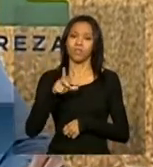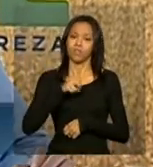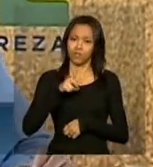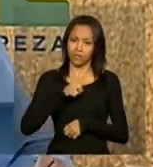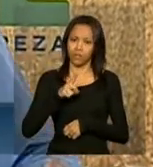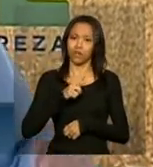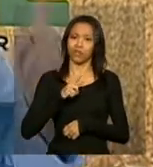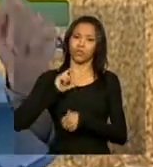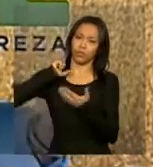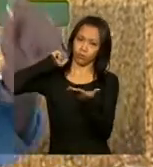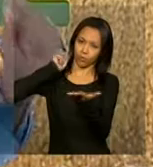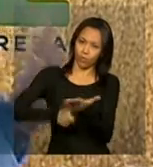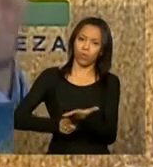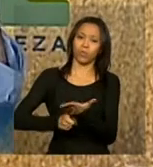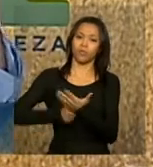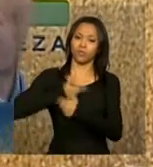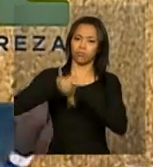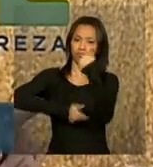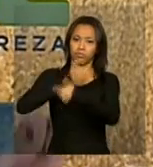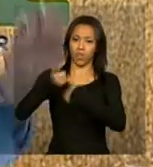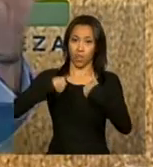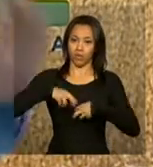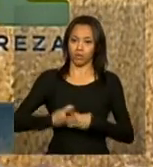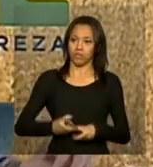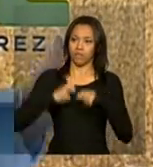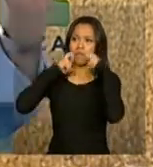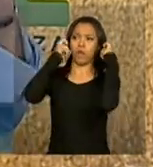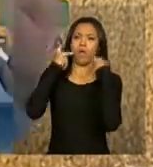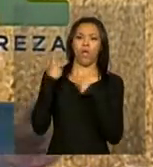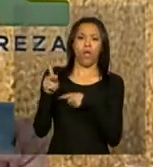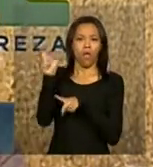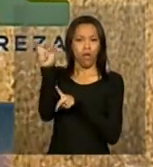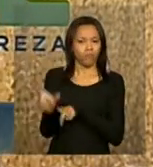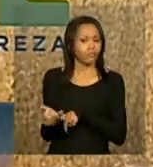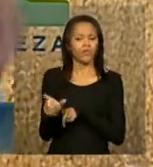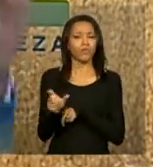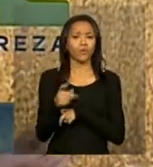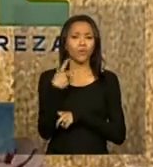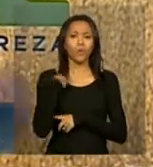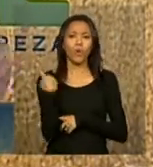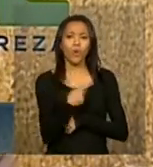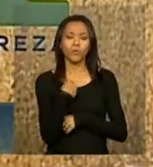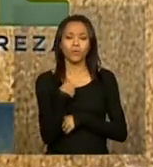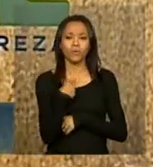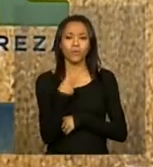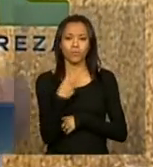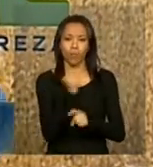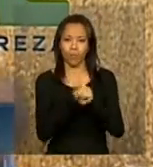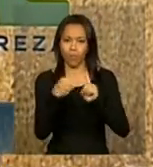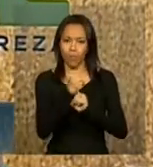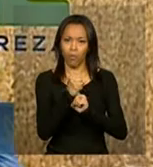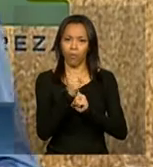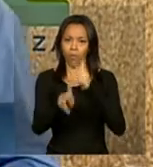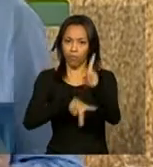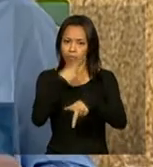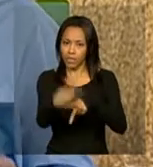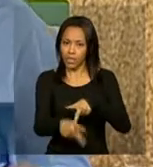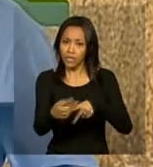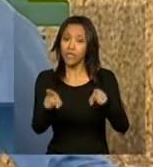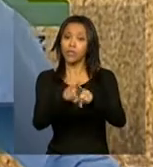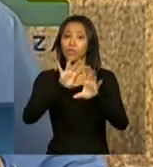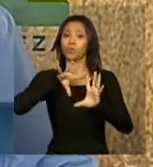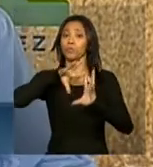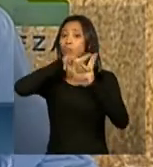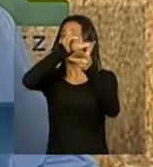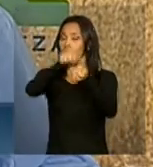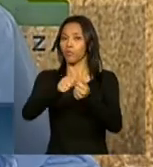de responsabilidade. Não vamos envergonhar o nosso povo, nem o povo brasileiro, muito menos o povo do